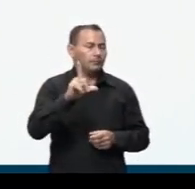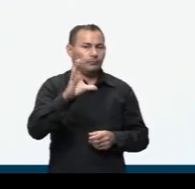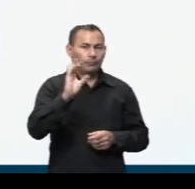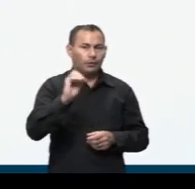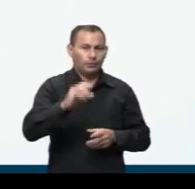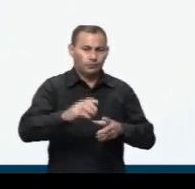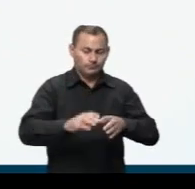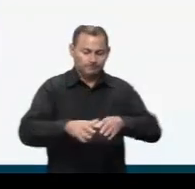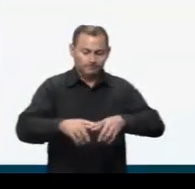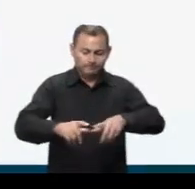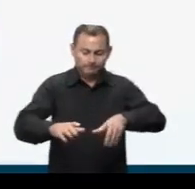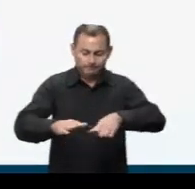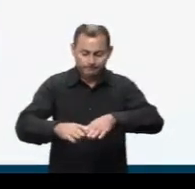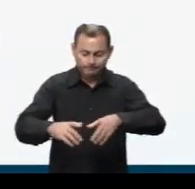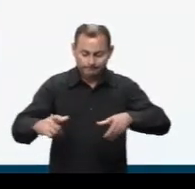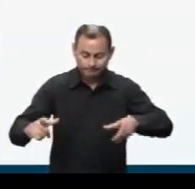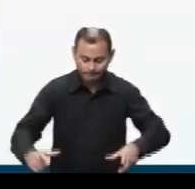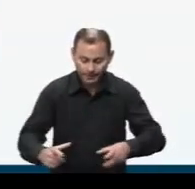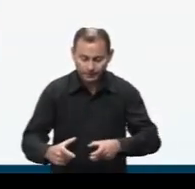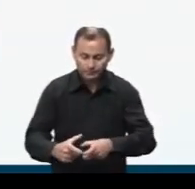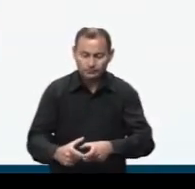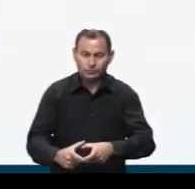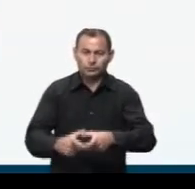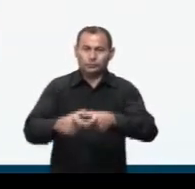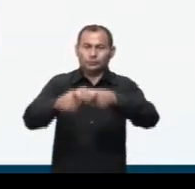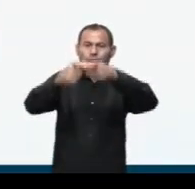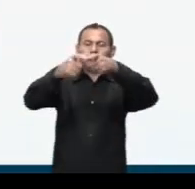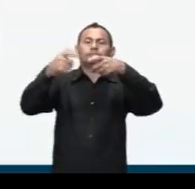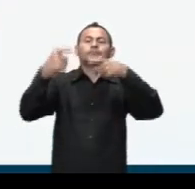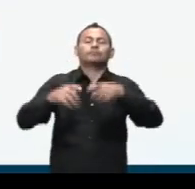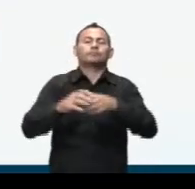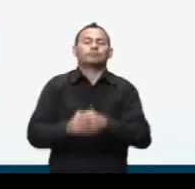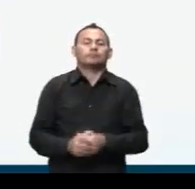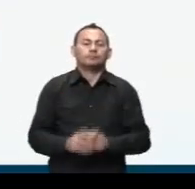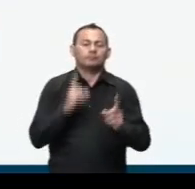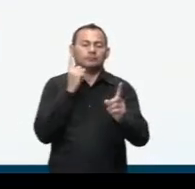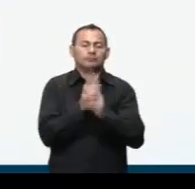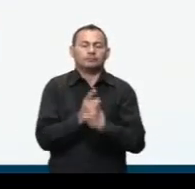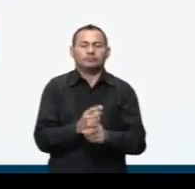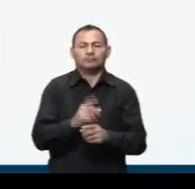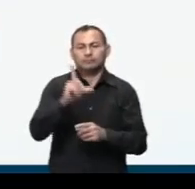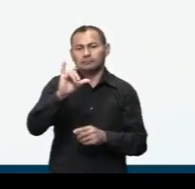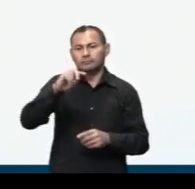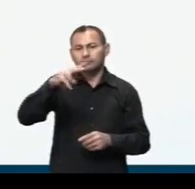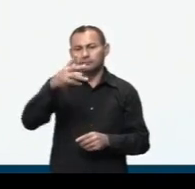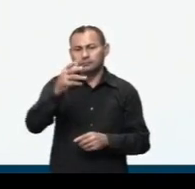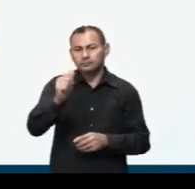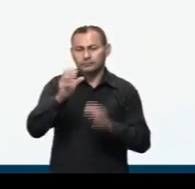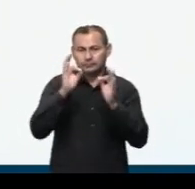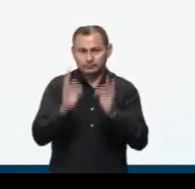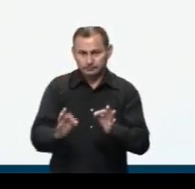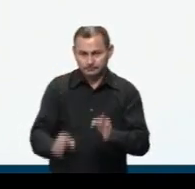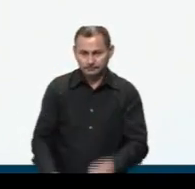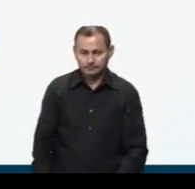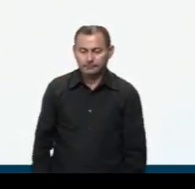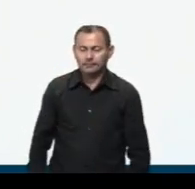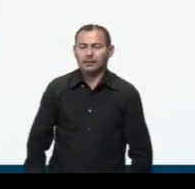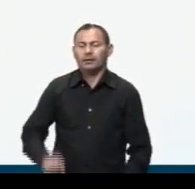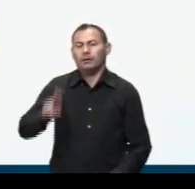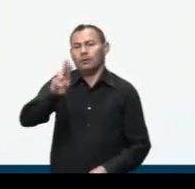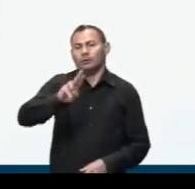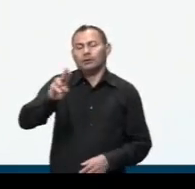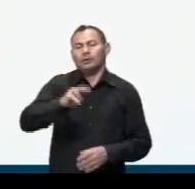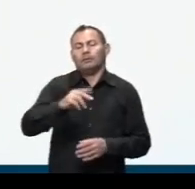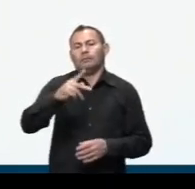é o pilar no centro. E aqui vai subir um pilar, aonde? No encontro das linhas, tá? Aqui eu vou usar